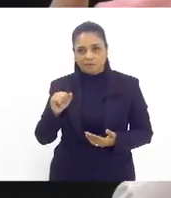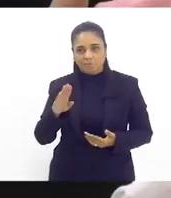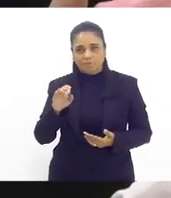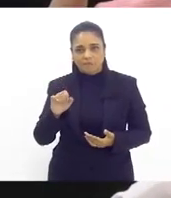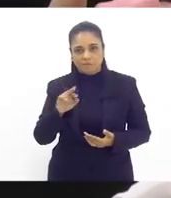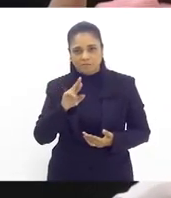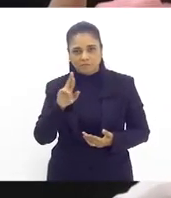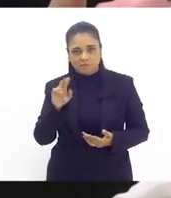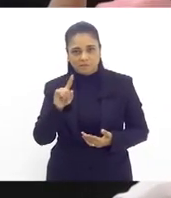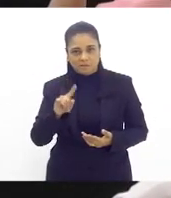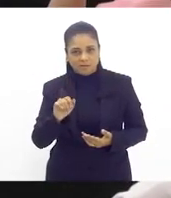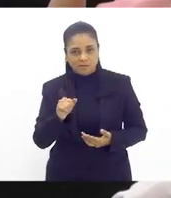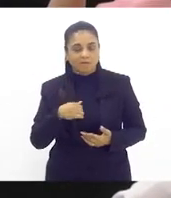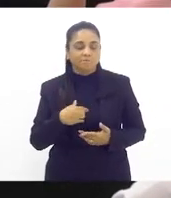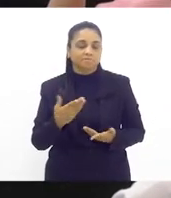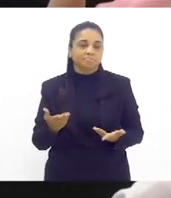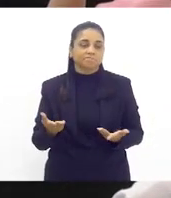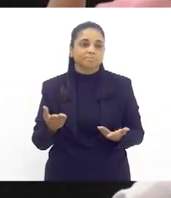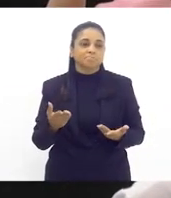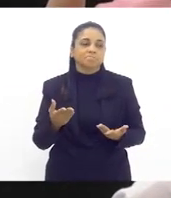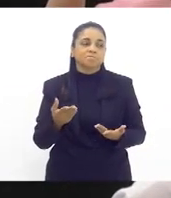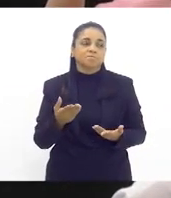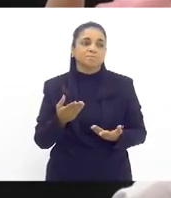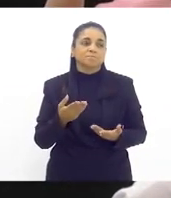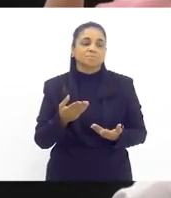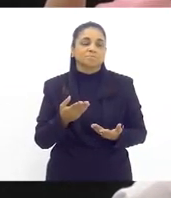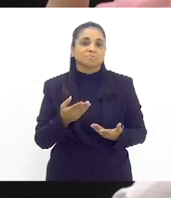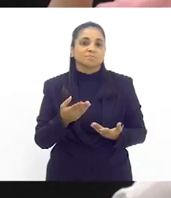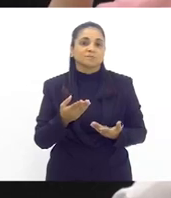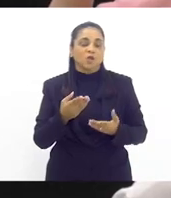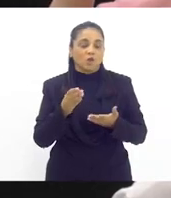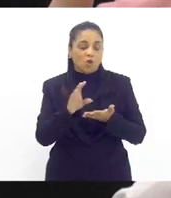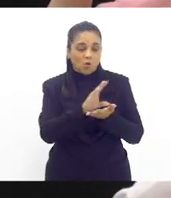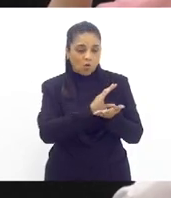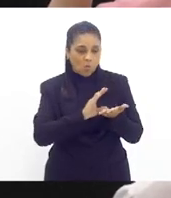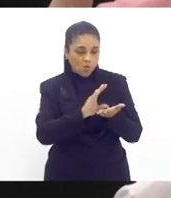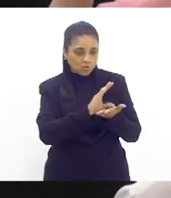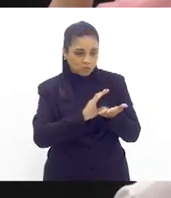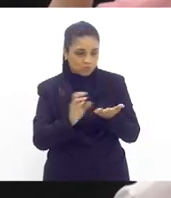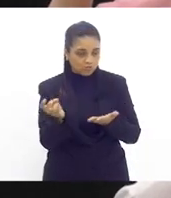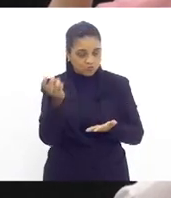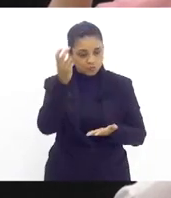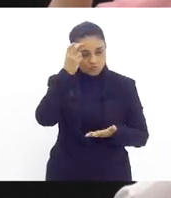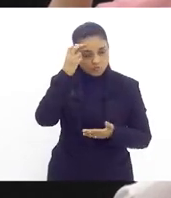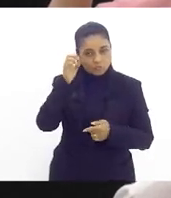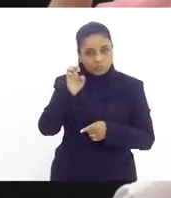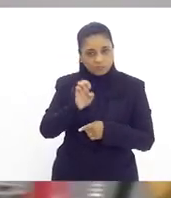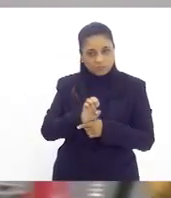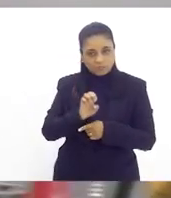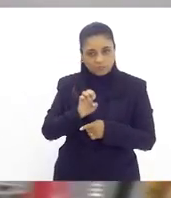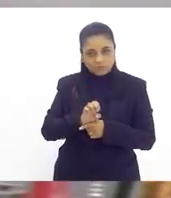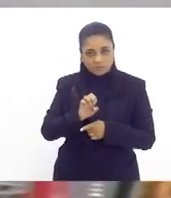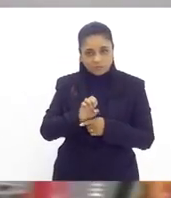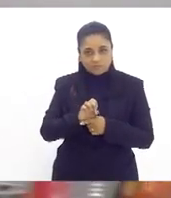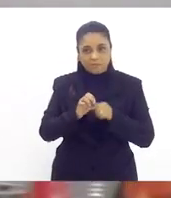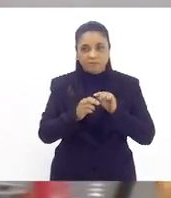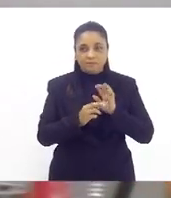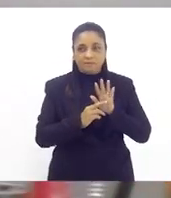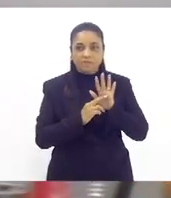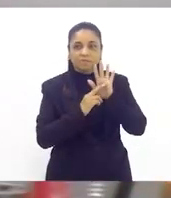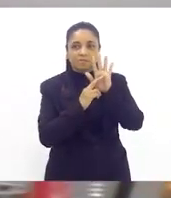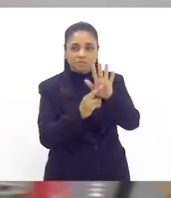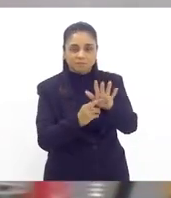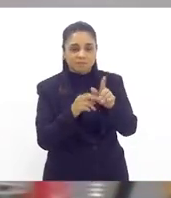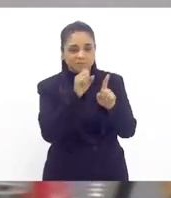bom como conselheira de Cultura Estadual a gente representa